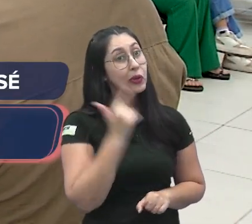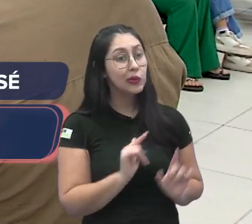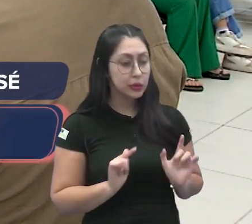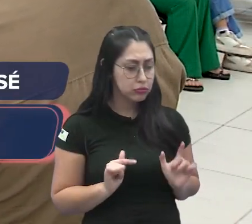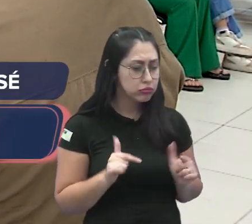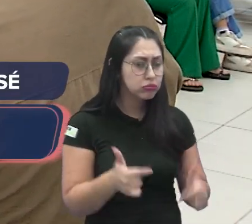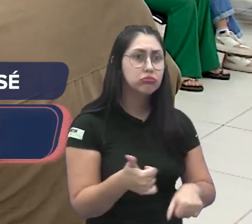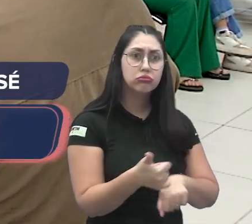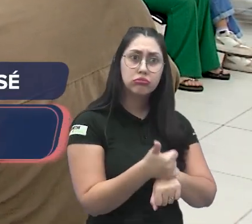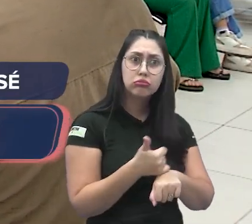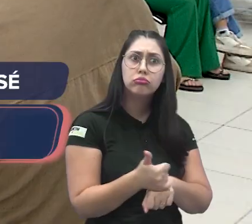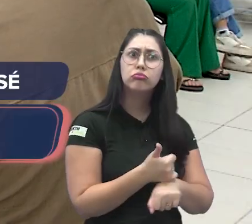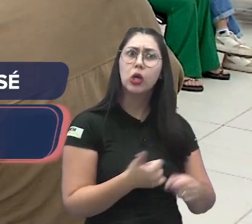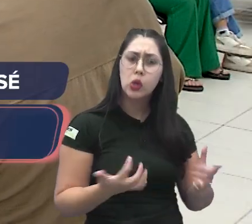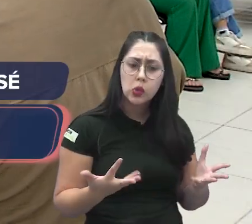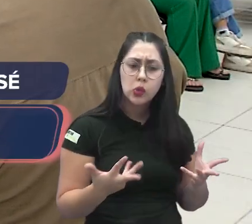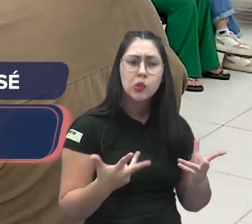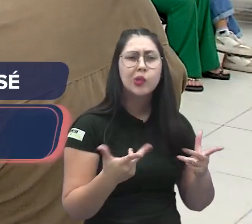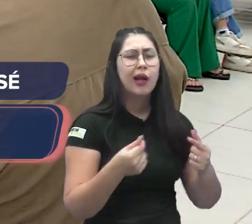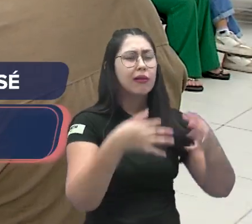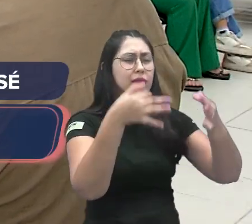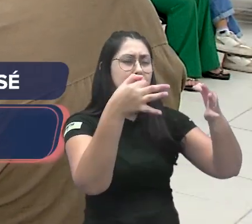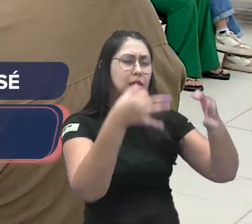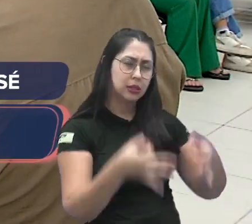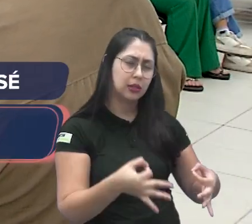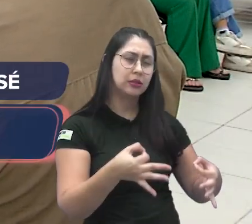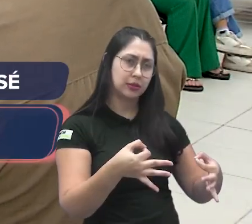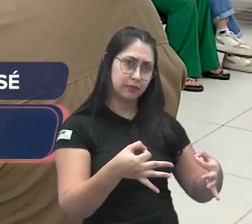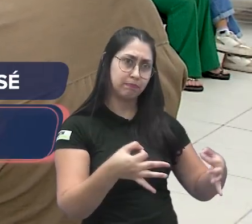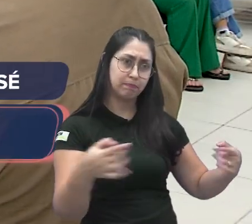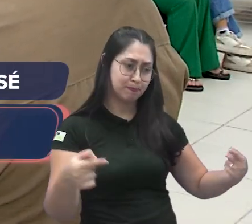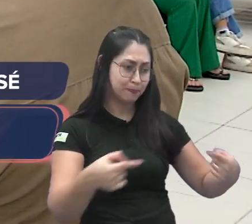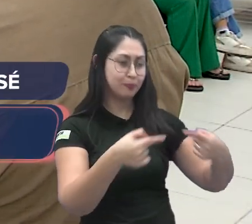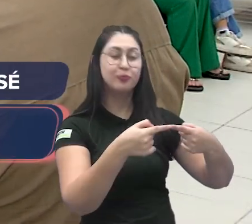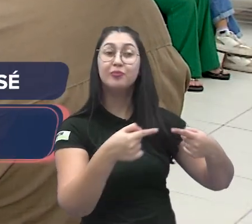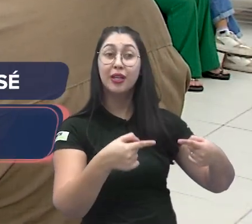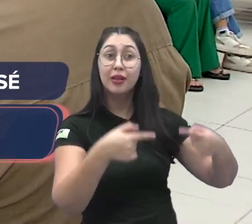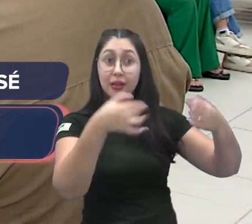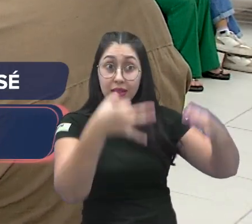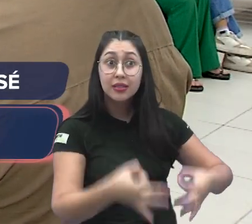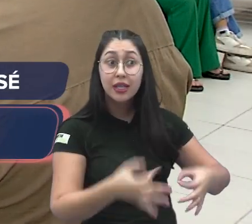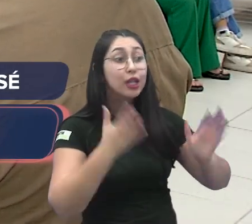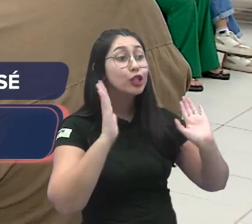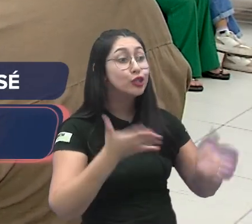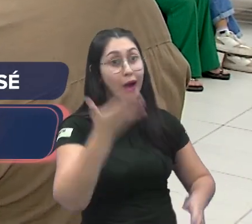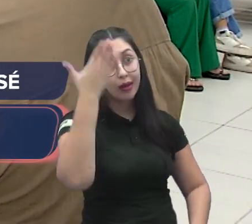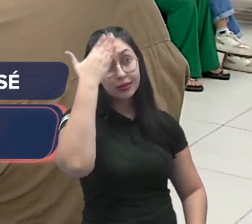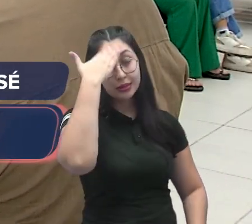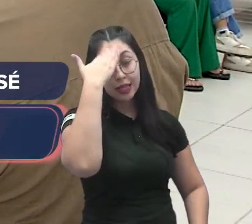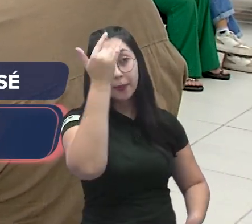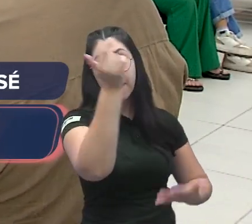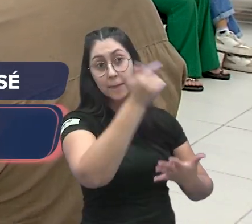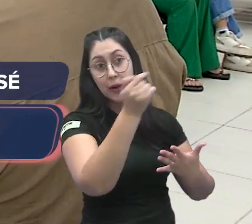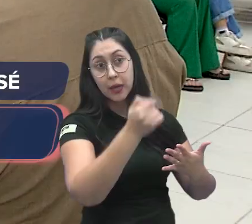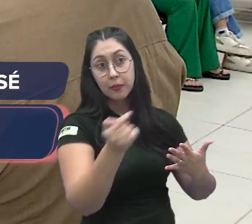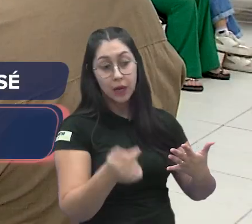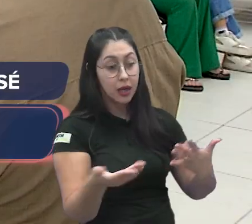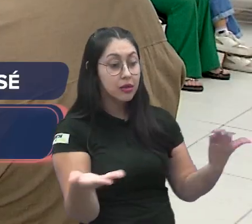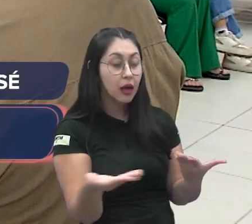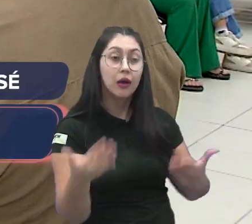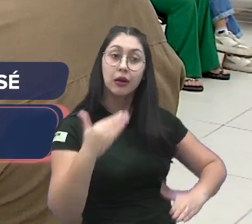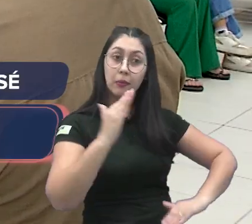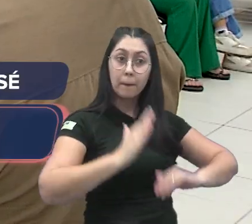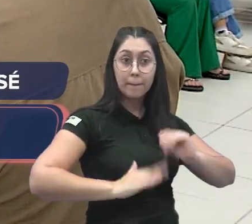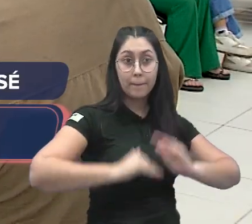você conseguir atuar de maneira profissional com pertinência, com assertividade, com a certeza de que você aprendeu sobre